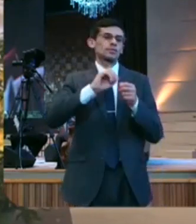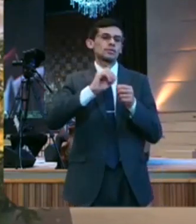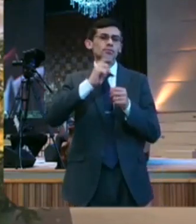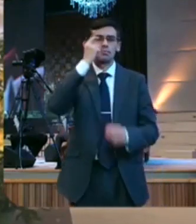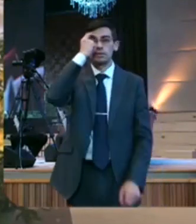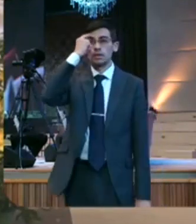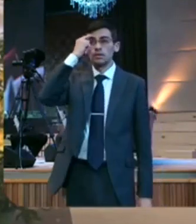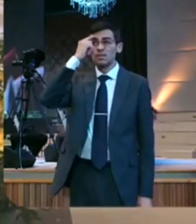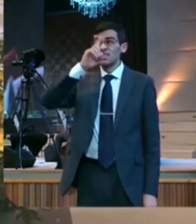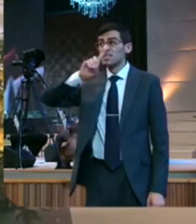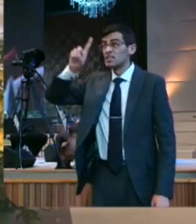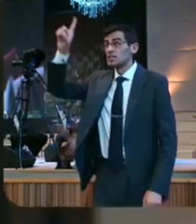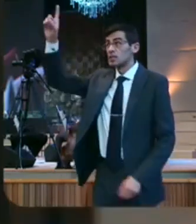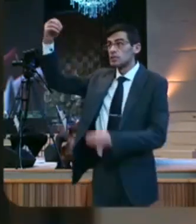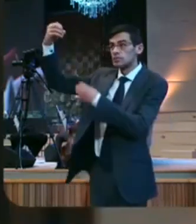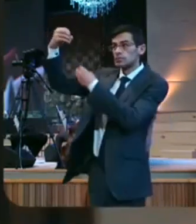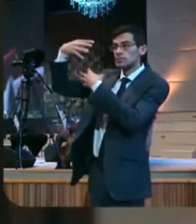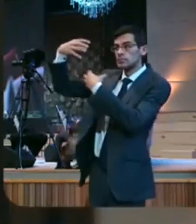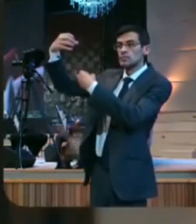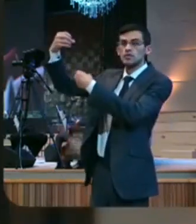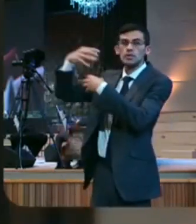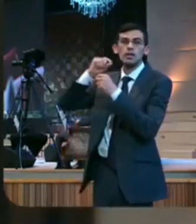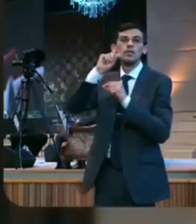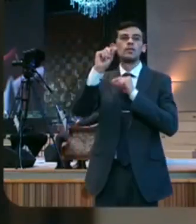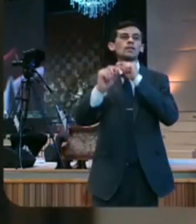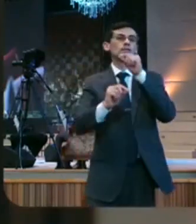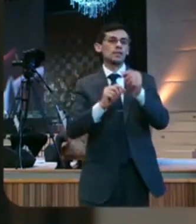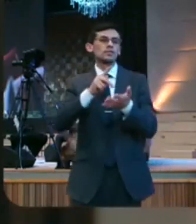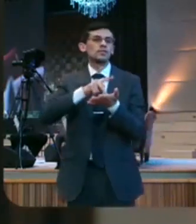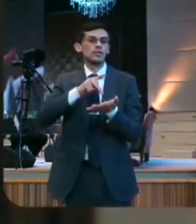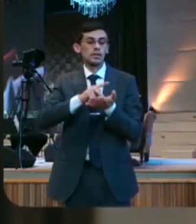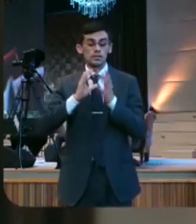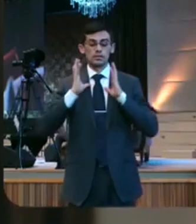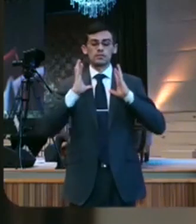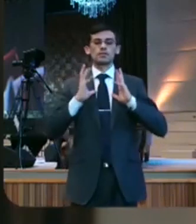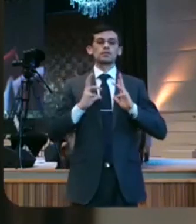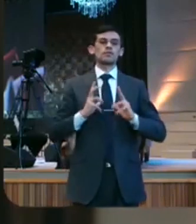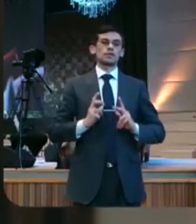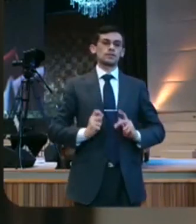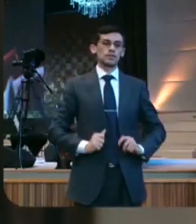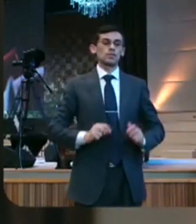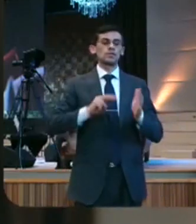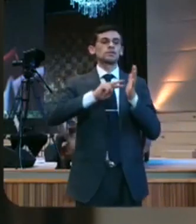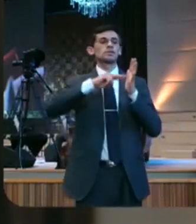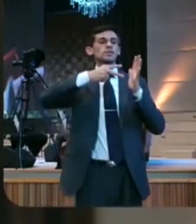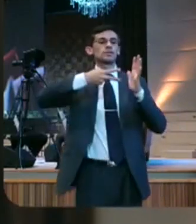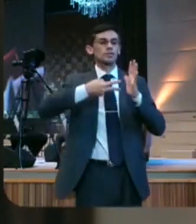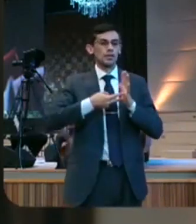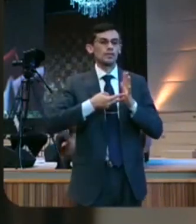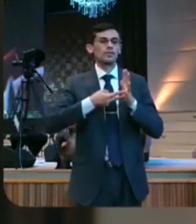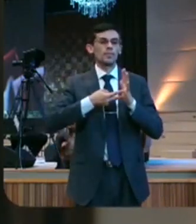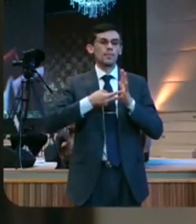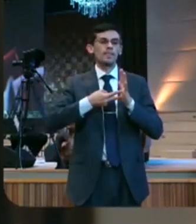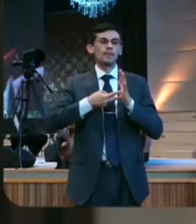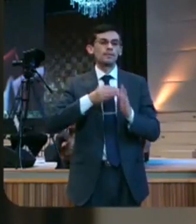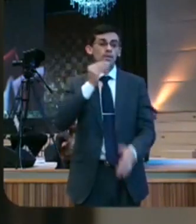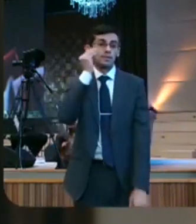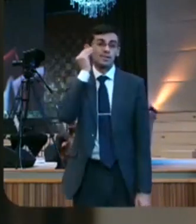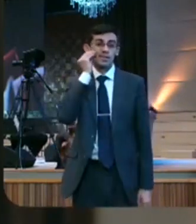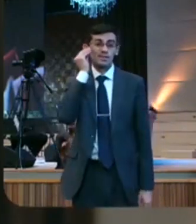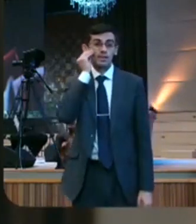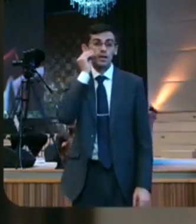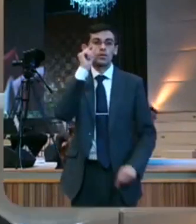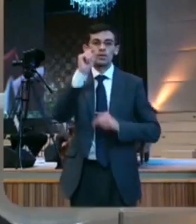O que Deus queria ensinar era que santificação significava tentar